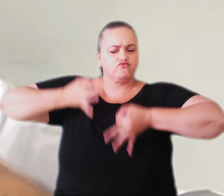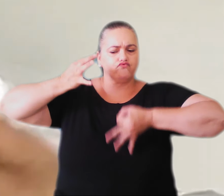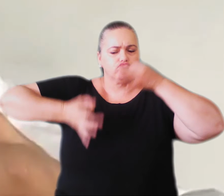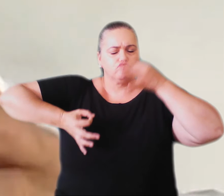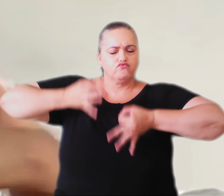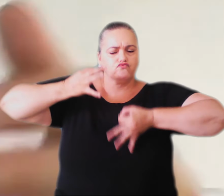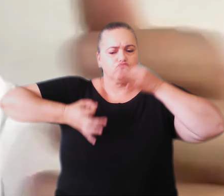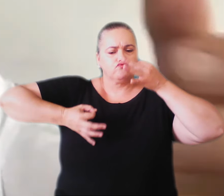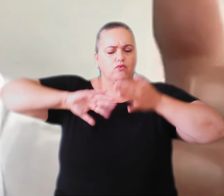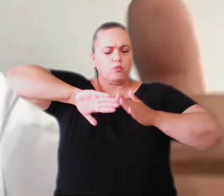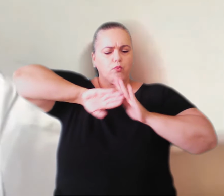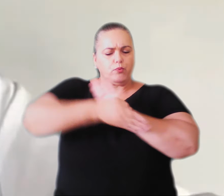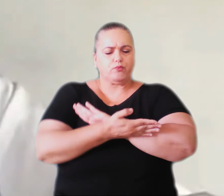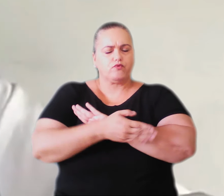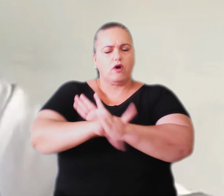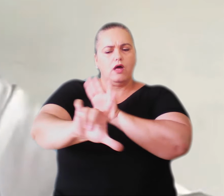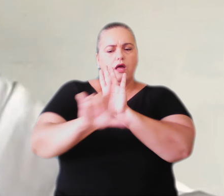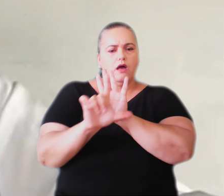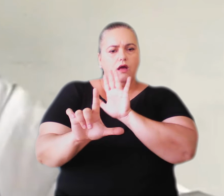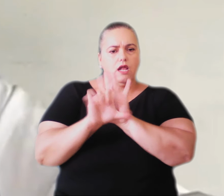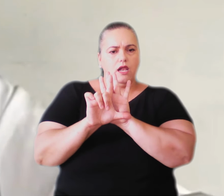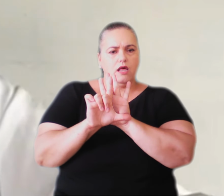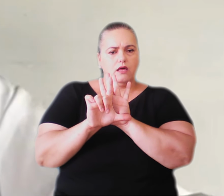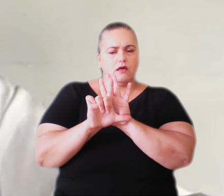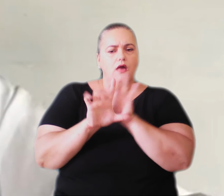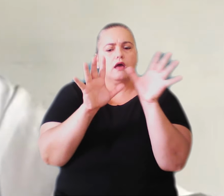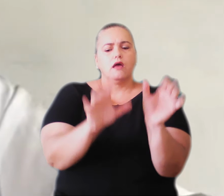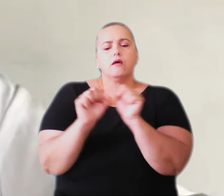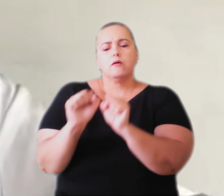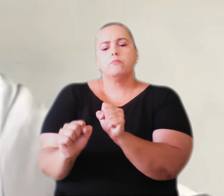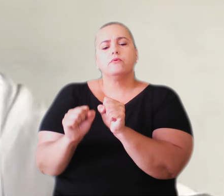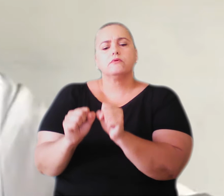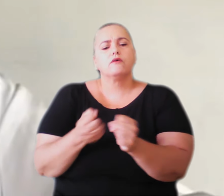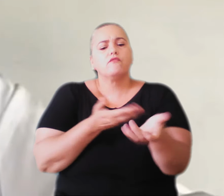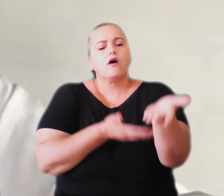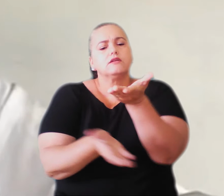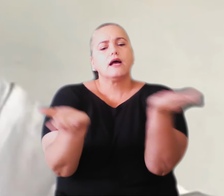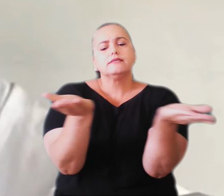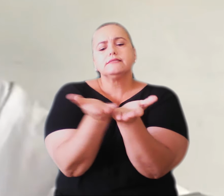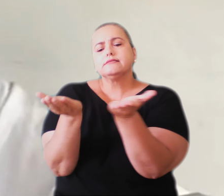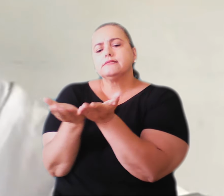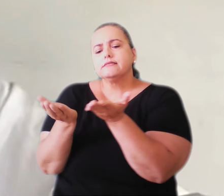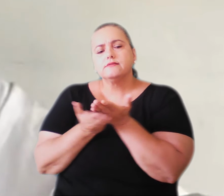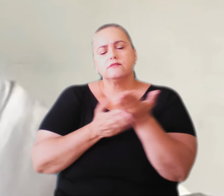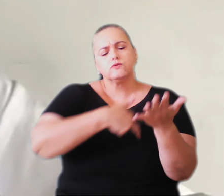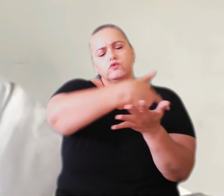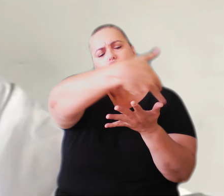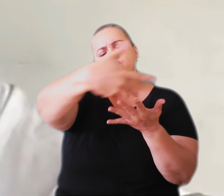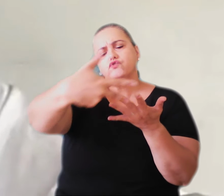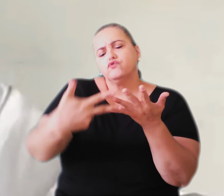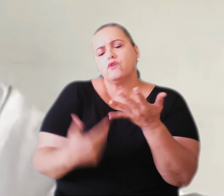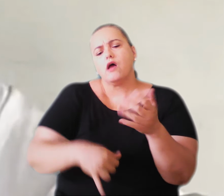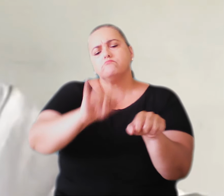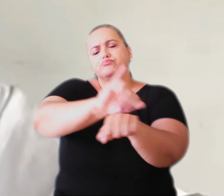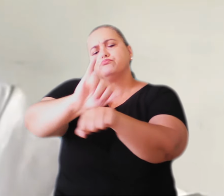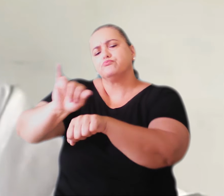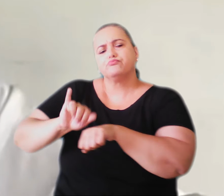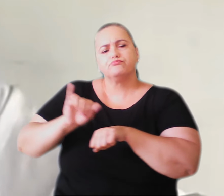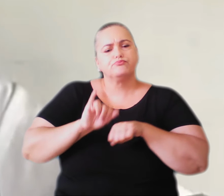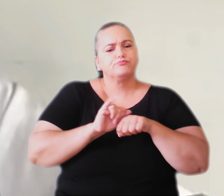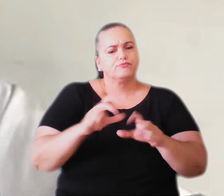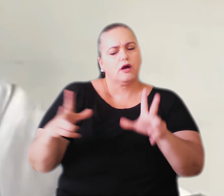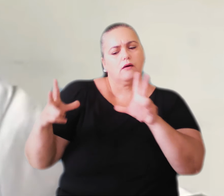nos coadunarmos com a legislação e podermos prestar os nossos serviços a diversos órgãos públicos e privados na